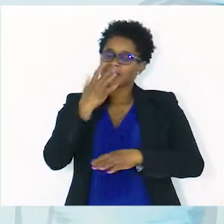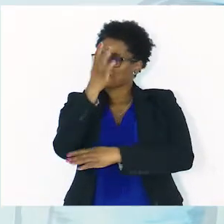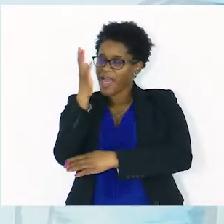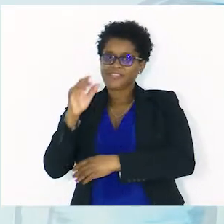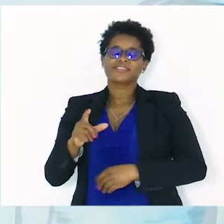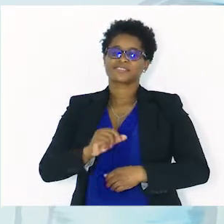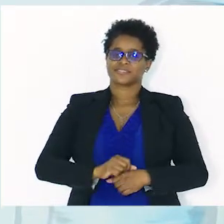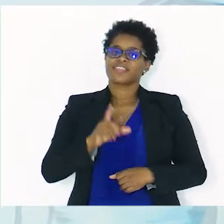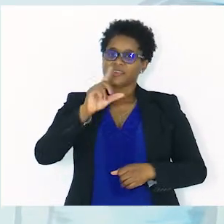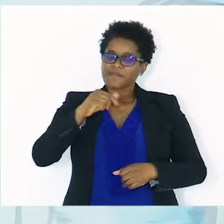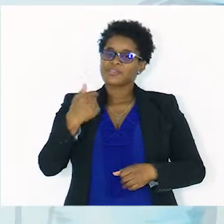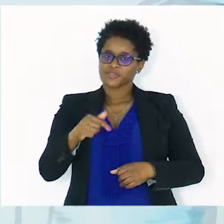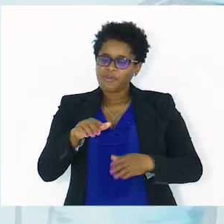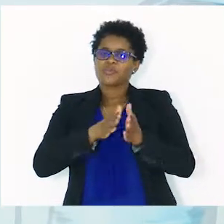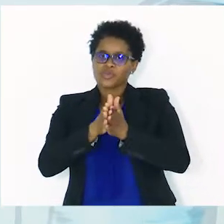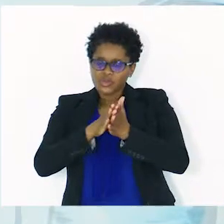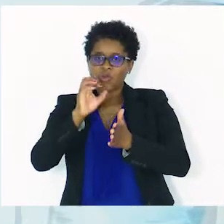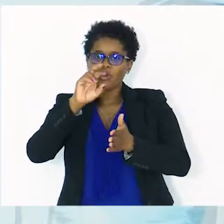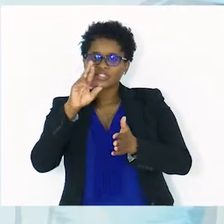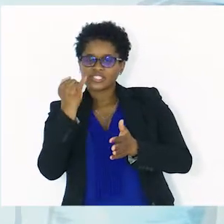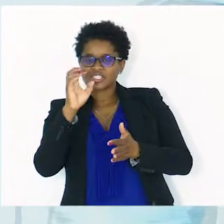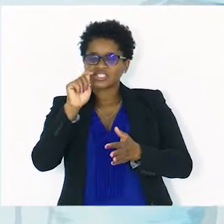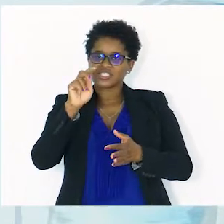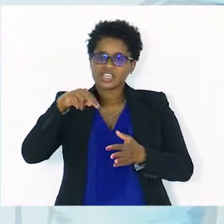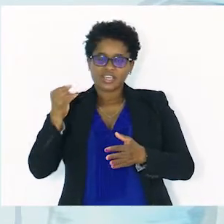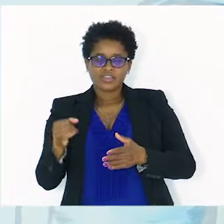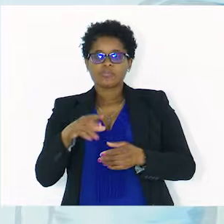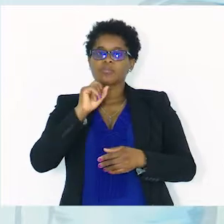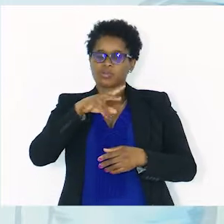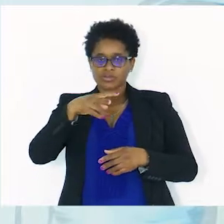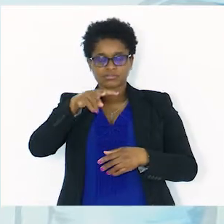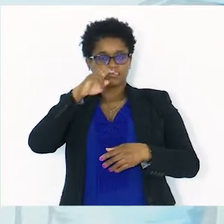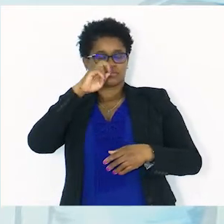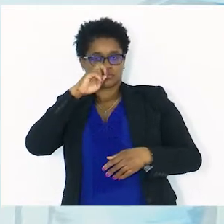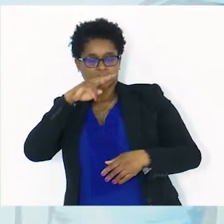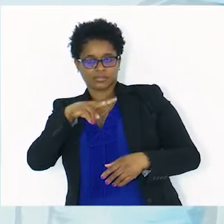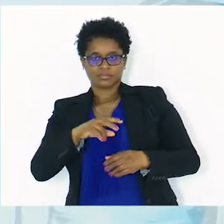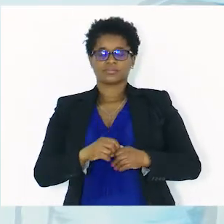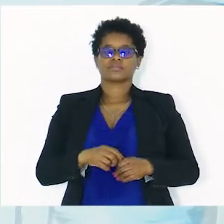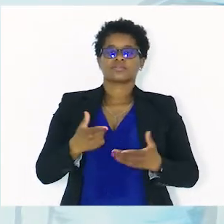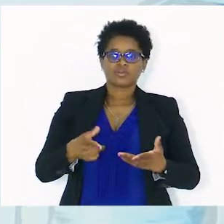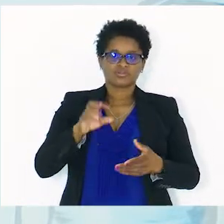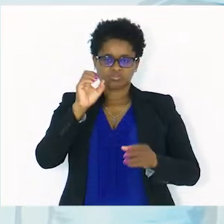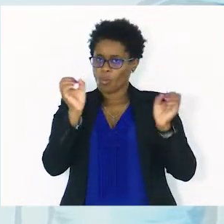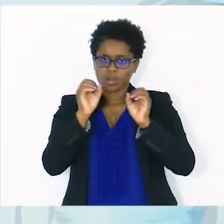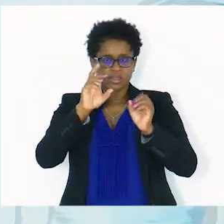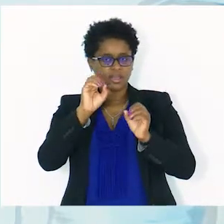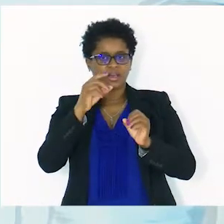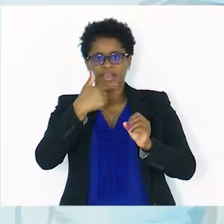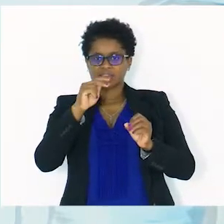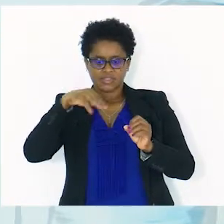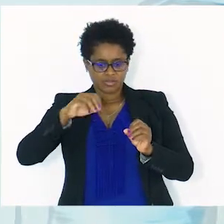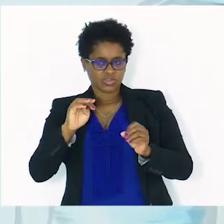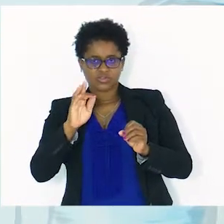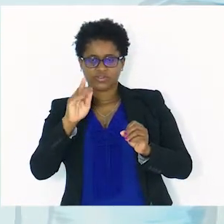plantas também que respiram utilizam o oxigênio atmosférico para a respiração. Então, sem atmosfera, os seres vivos não conseguiriam